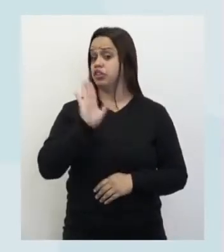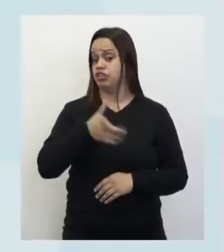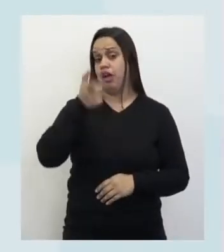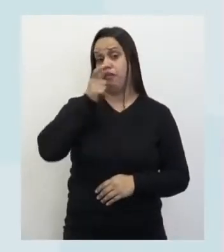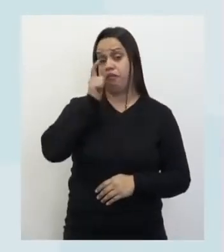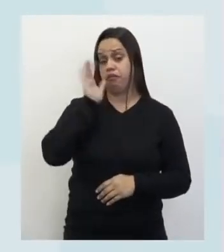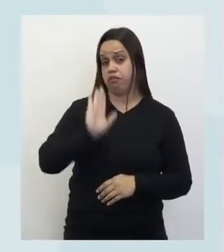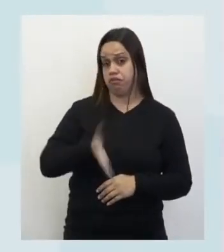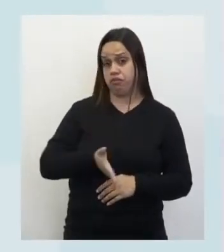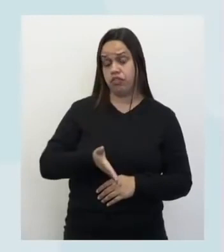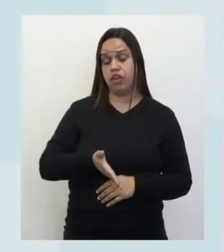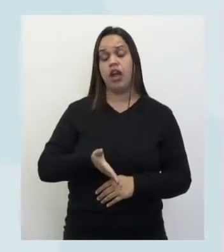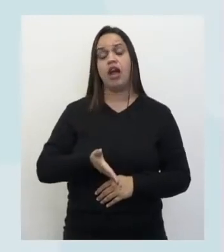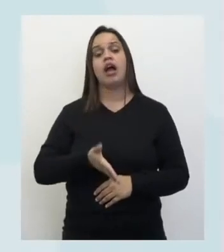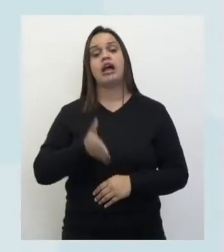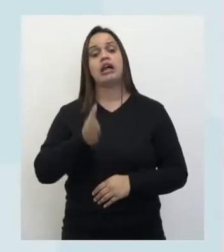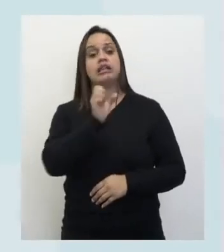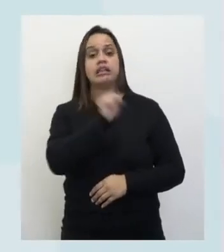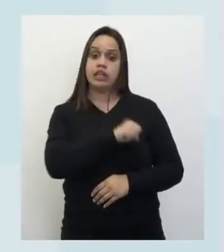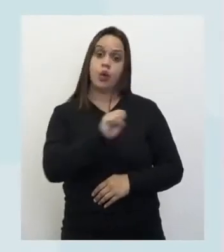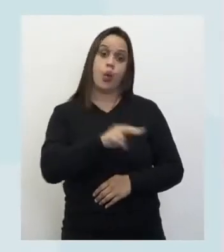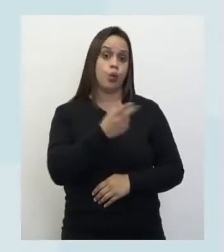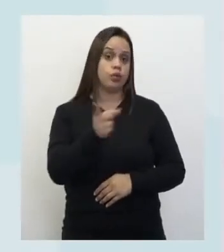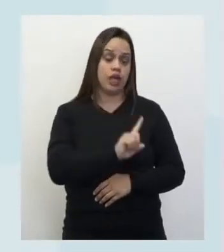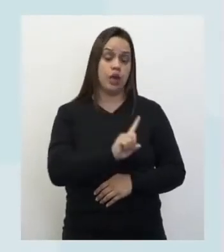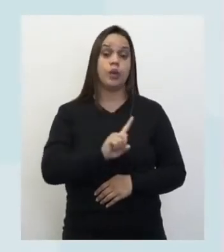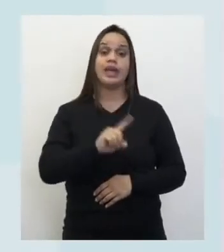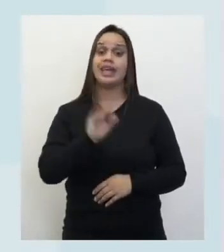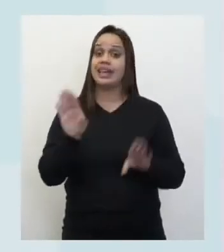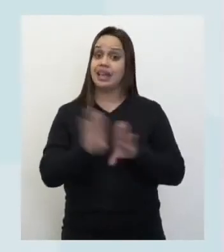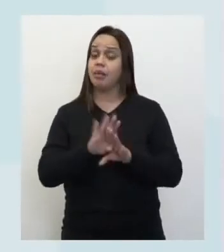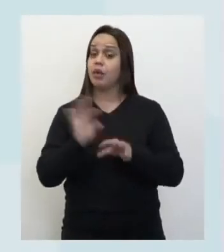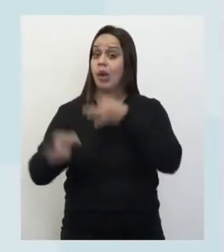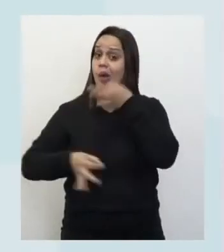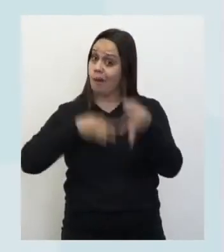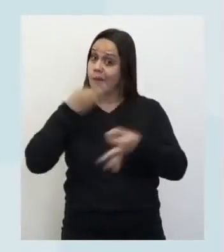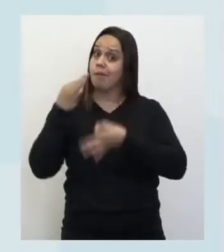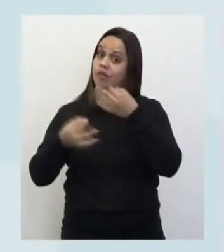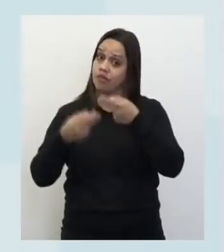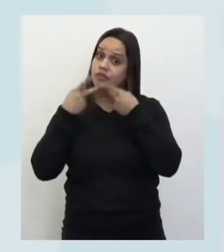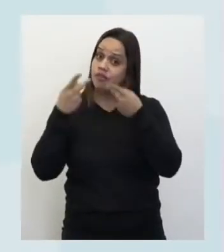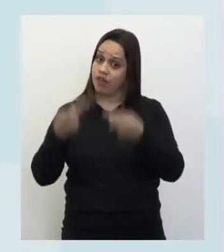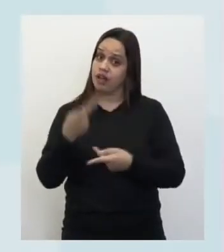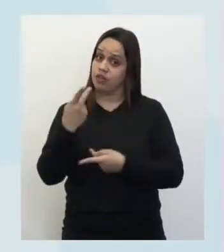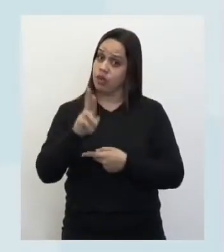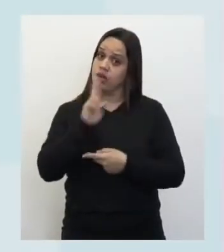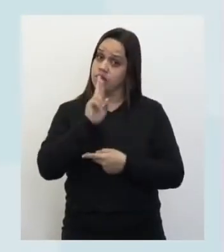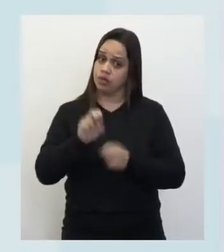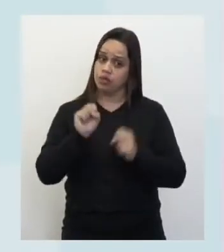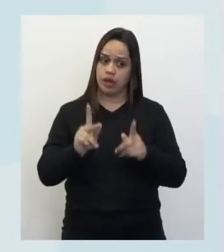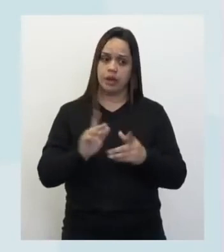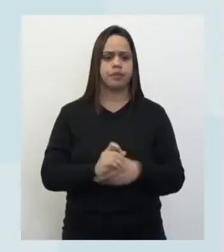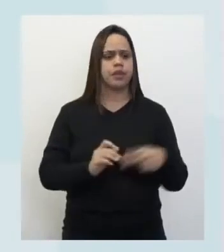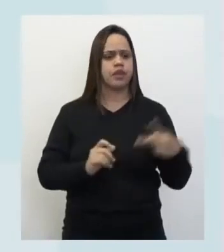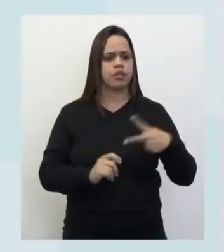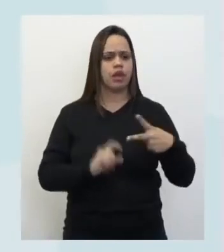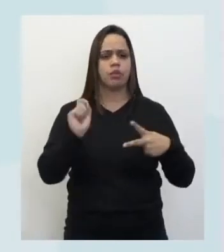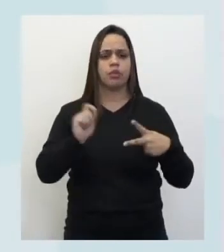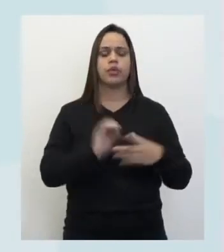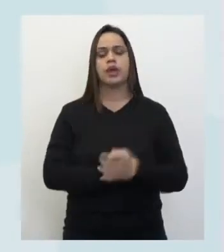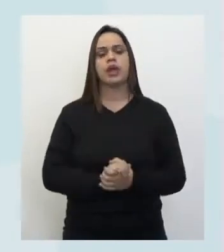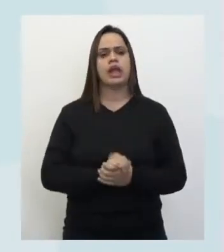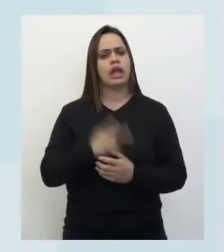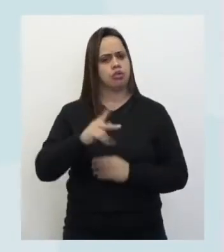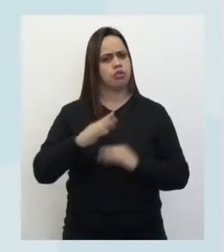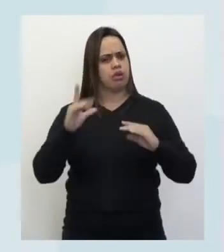observou na sua cidade, coloque sim ou não. E o mais importante é comentar a sua resposta, tá ok? E para o segundo exercício, na